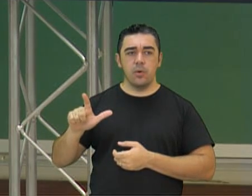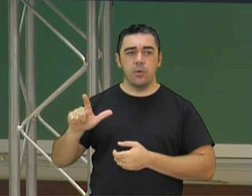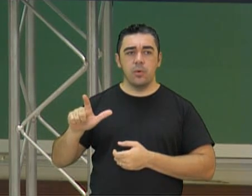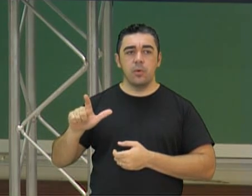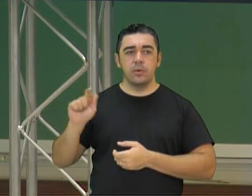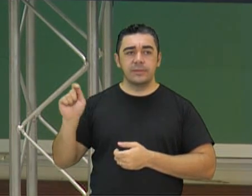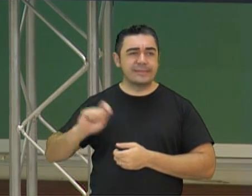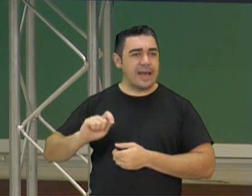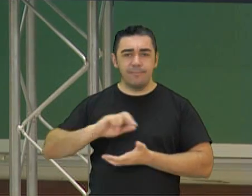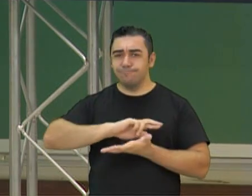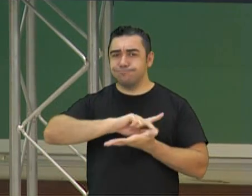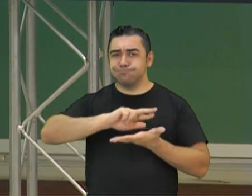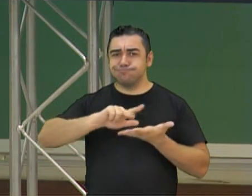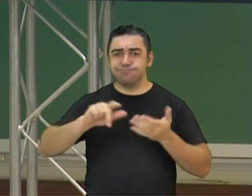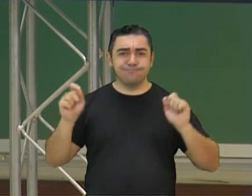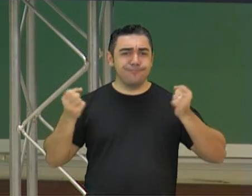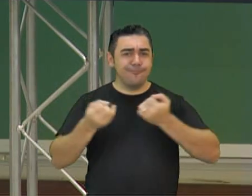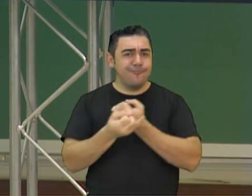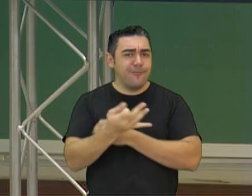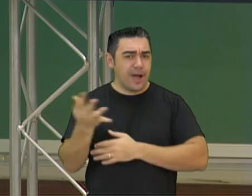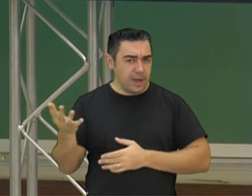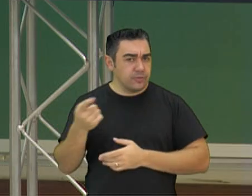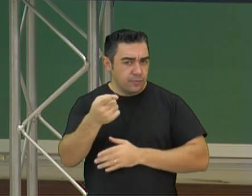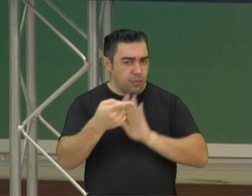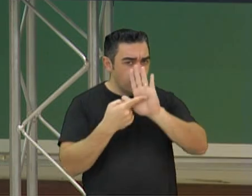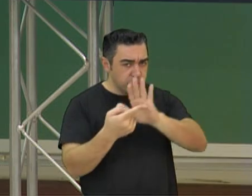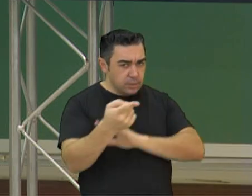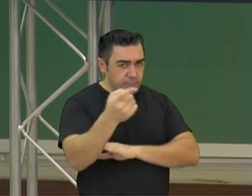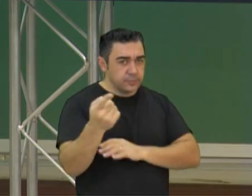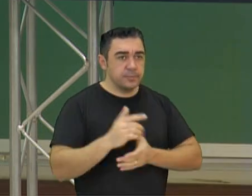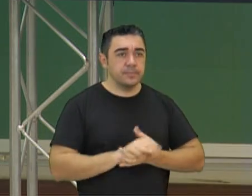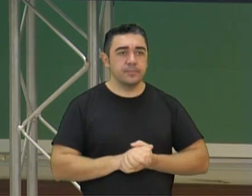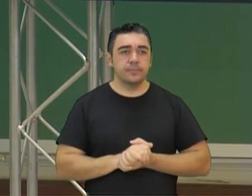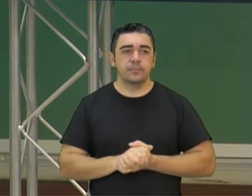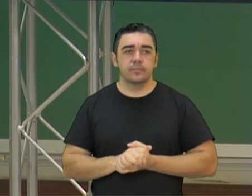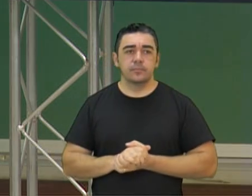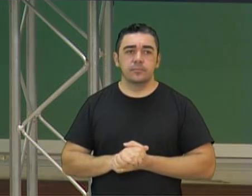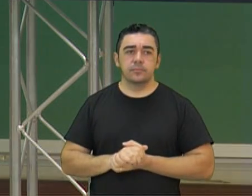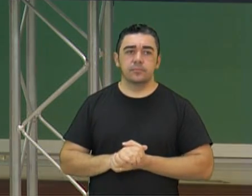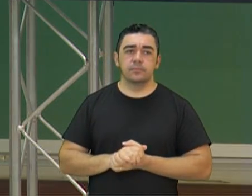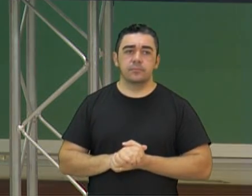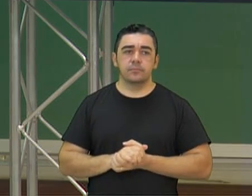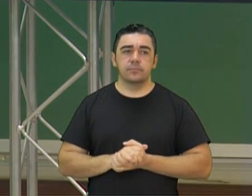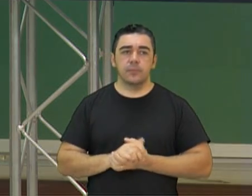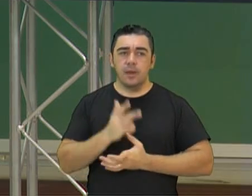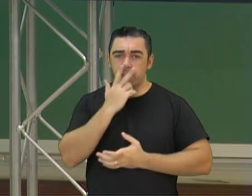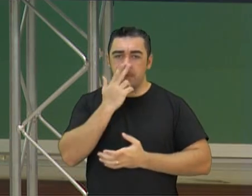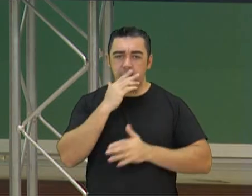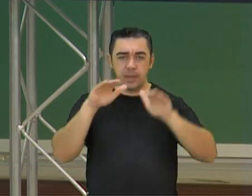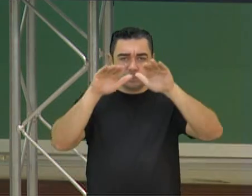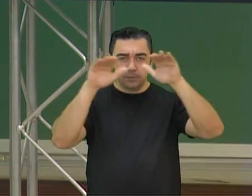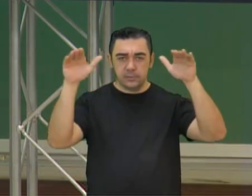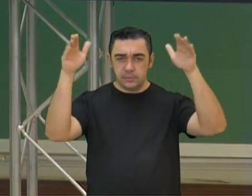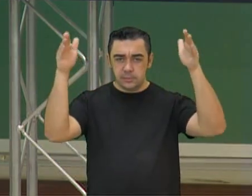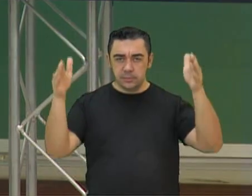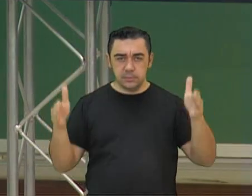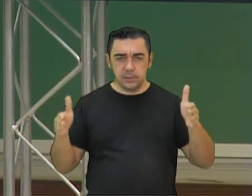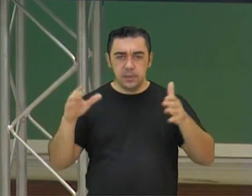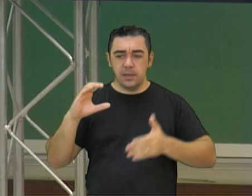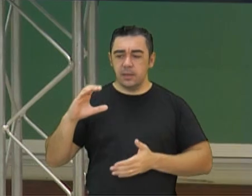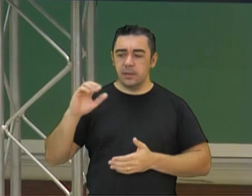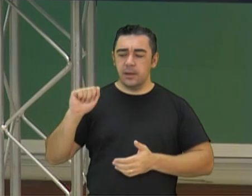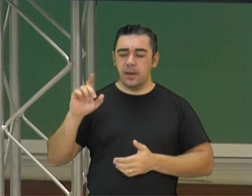dá para fazer muitos movimentos. Eu trouxe algumas imagens para vocês verem. E esse daqui, que parece uma gaiolinha aqui, é